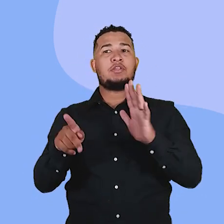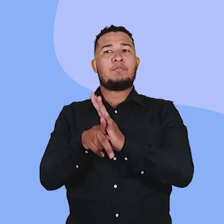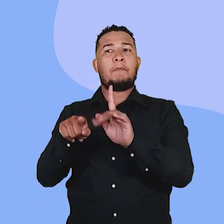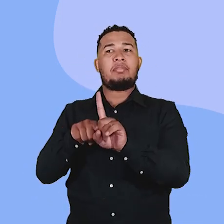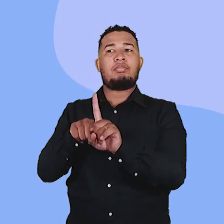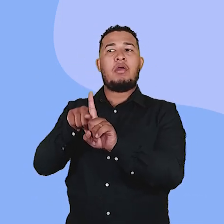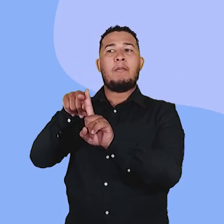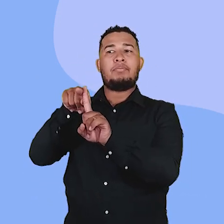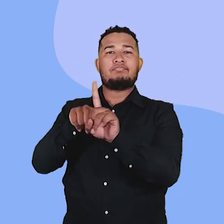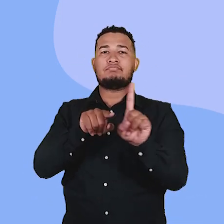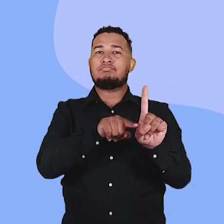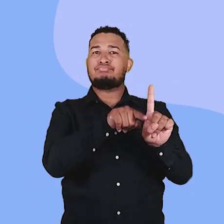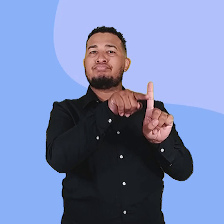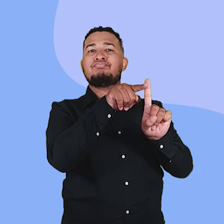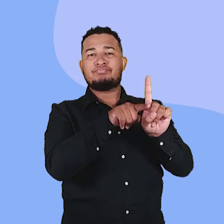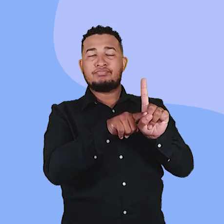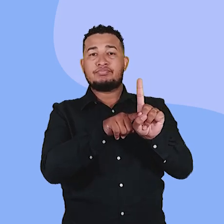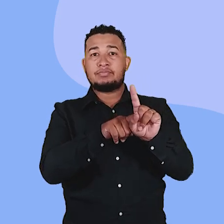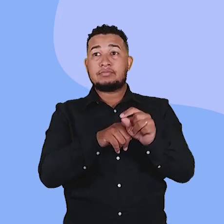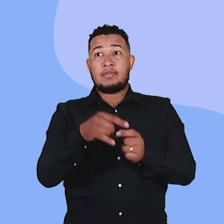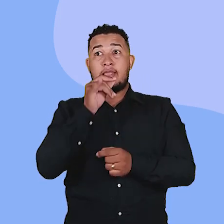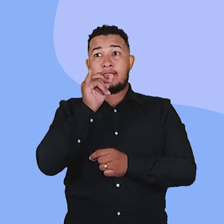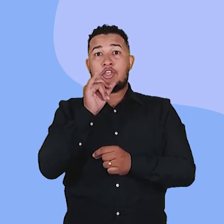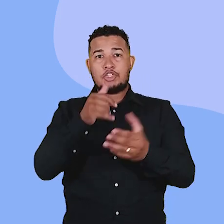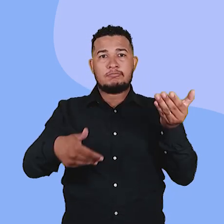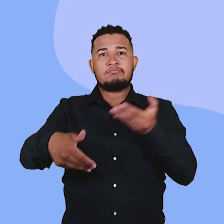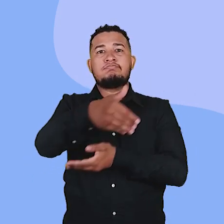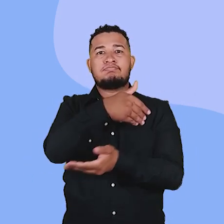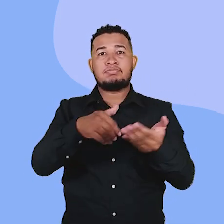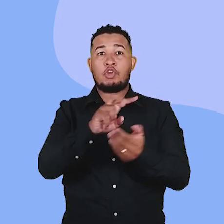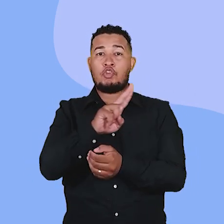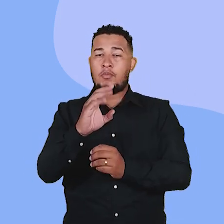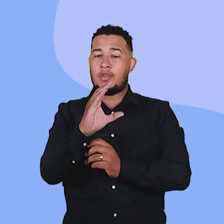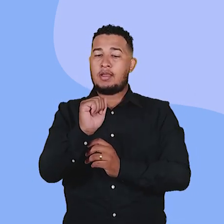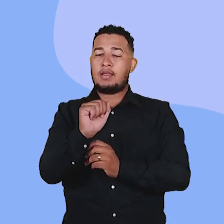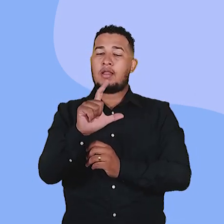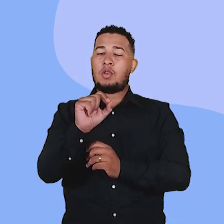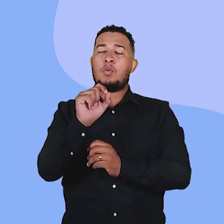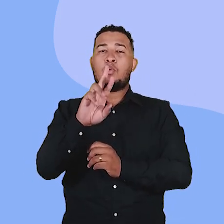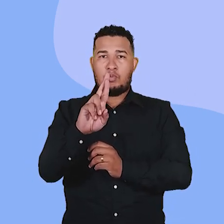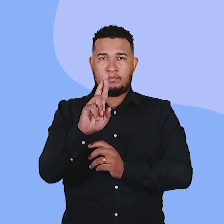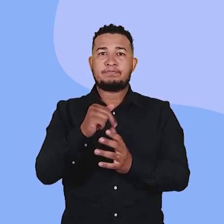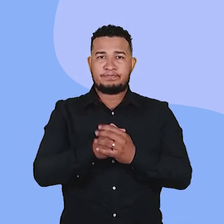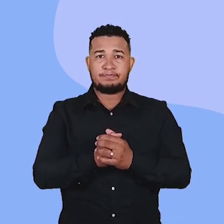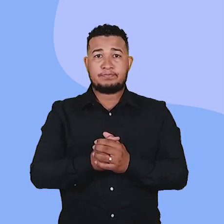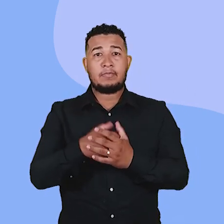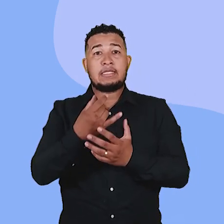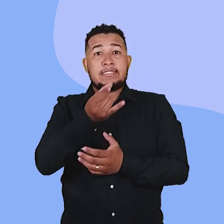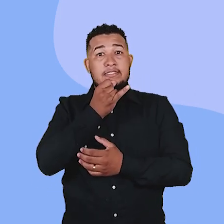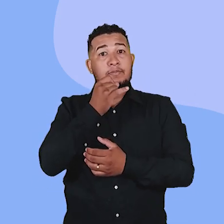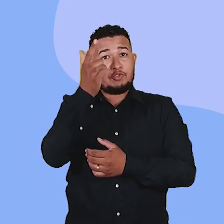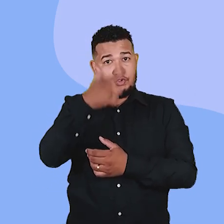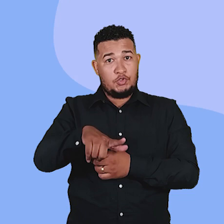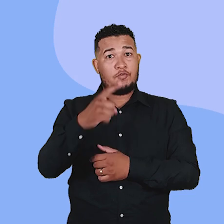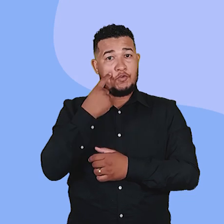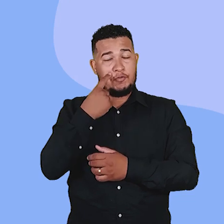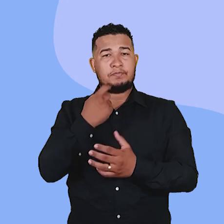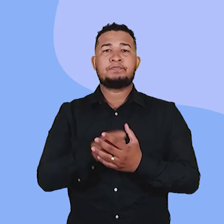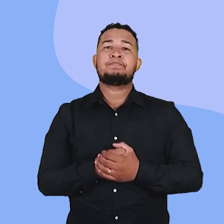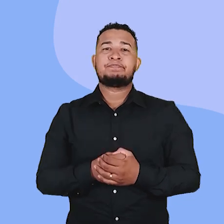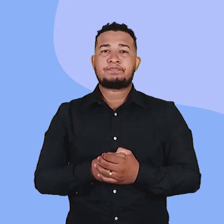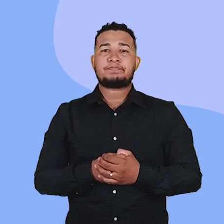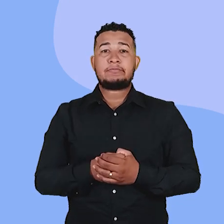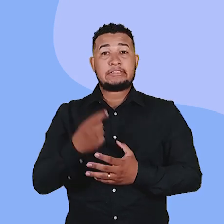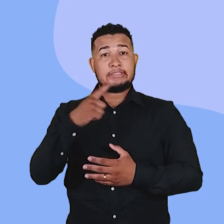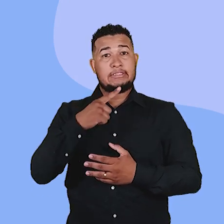entre eles. A energia térmica em trânsito damos o nome de calor. Então vamos para o nosso exemplo aqui de novo.